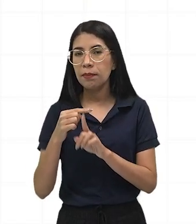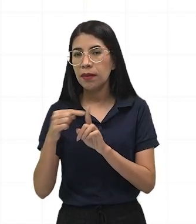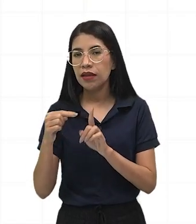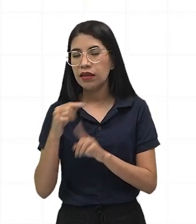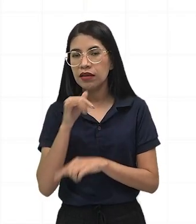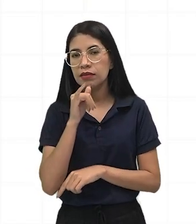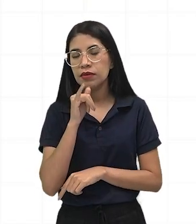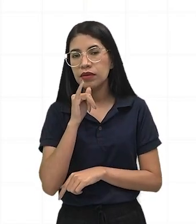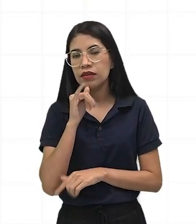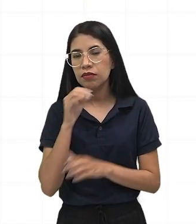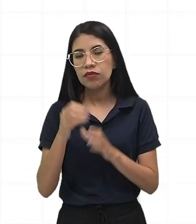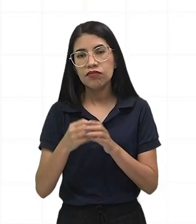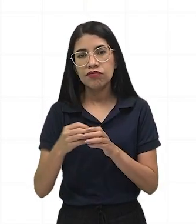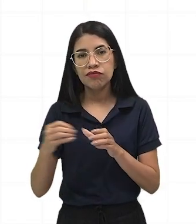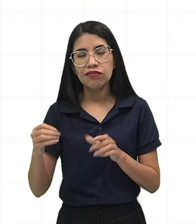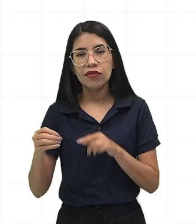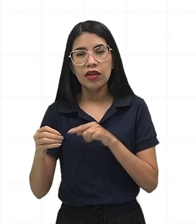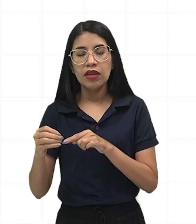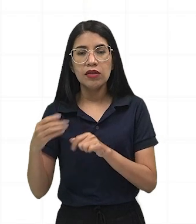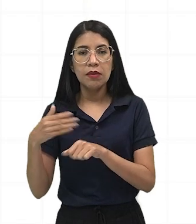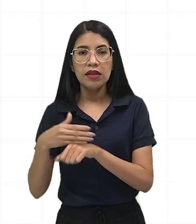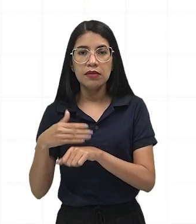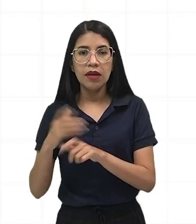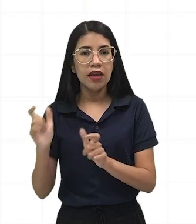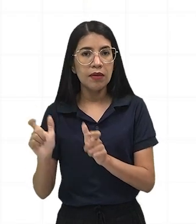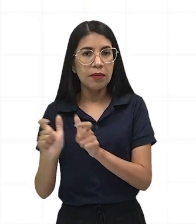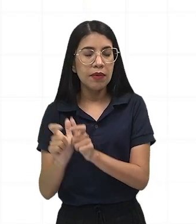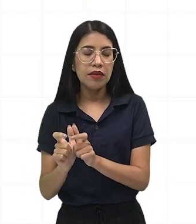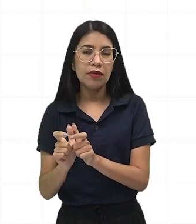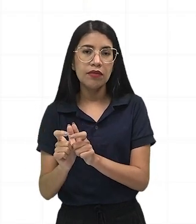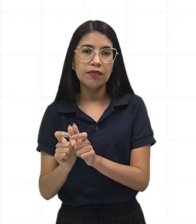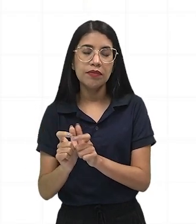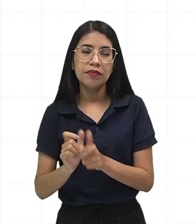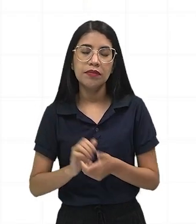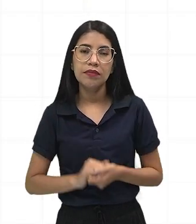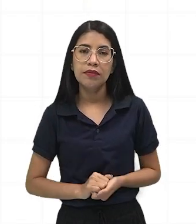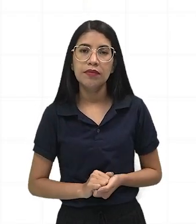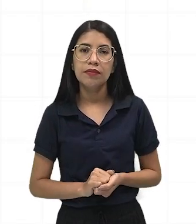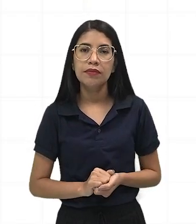pedaço, Aqui eu vou até cortar aqui, um pedaço da